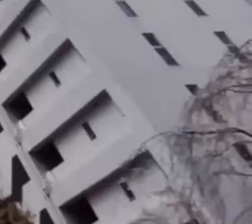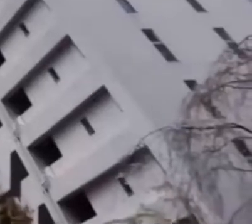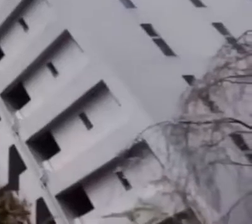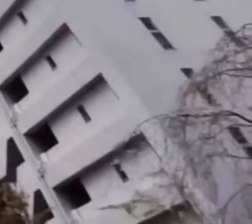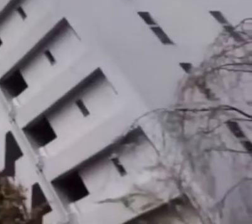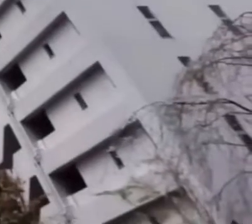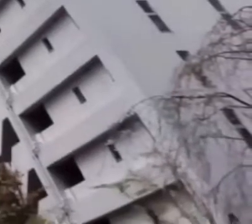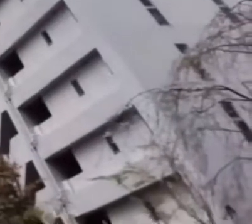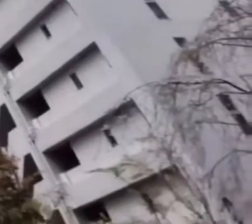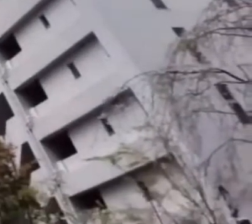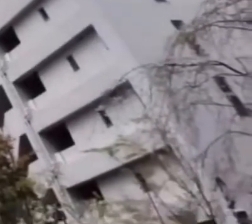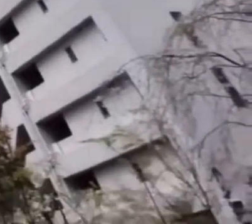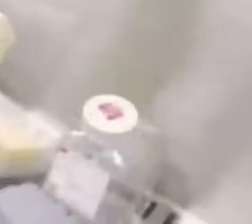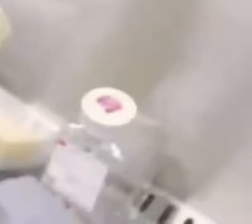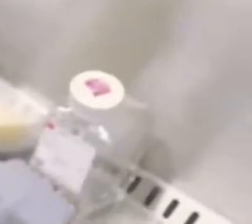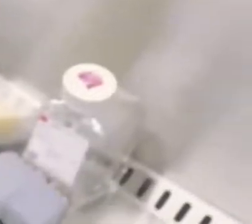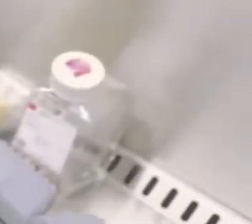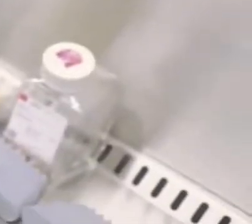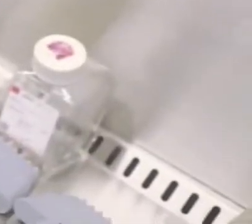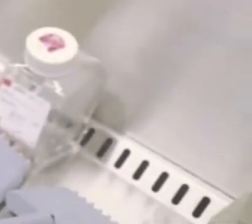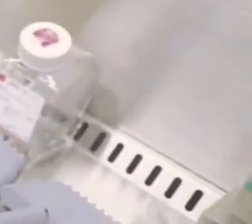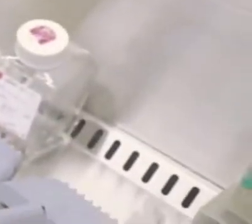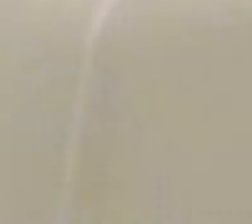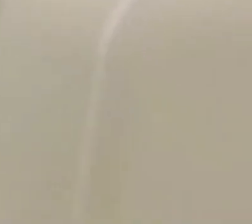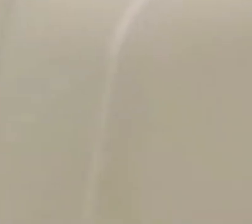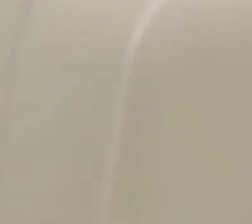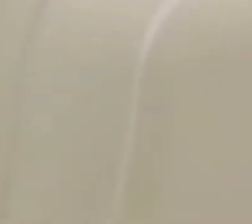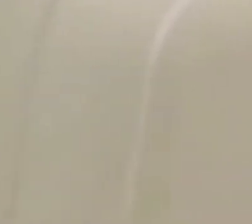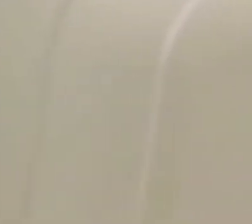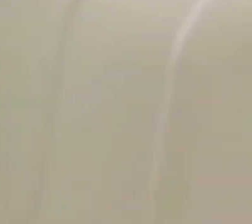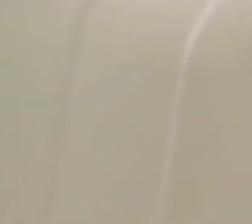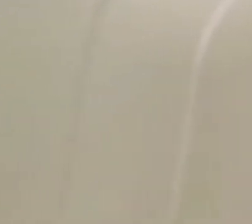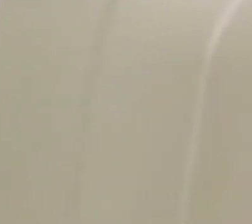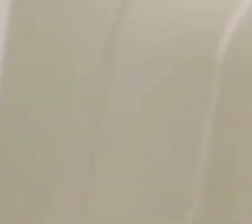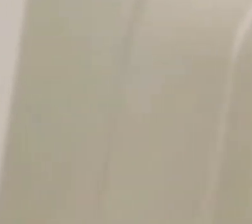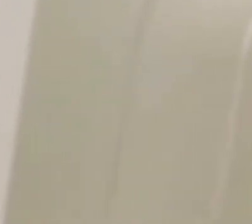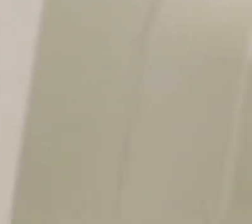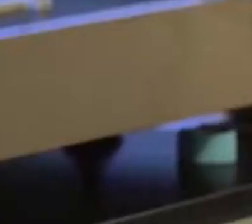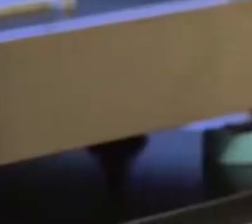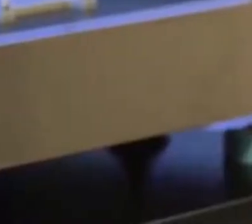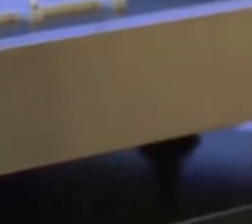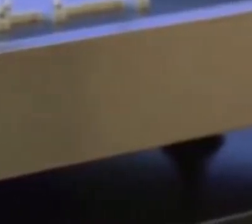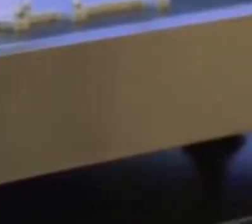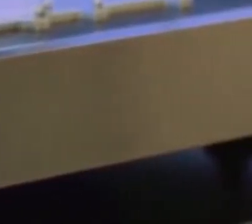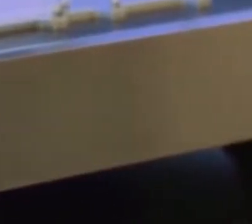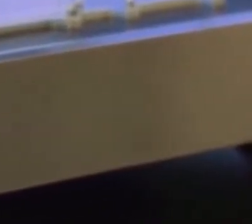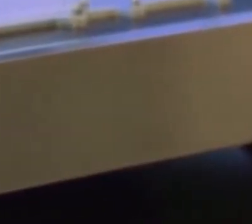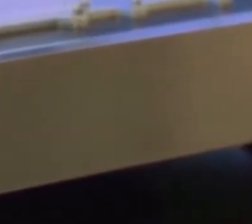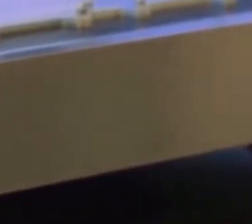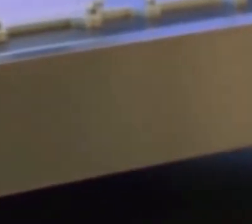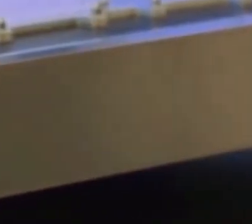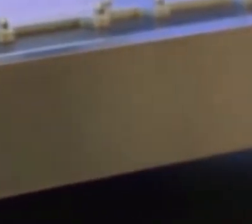Takeda is a global biopharmaceutical leader headquartered in Japan.